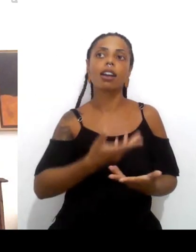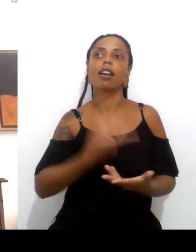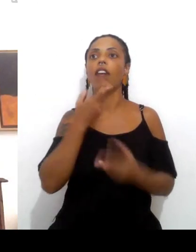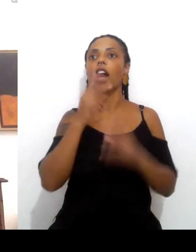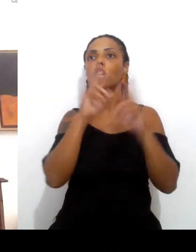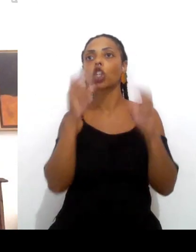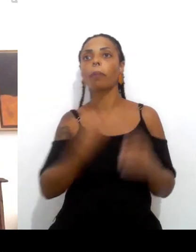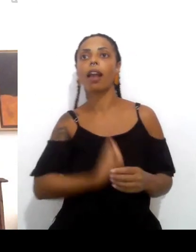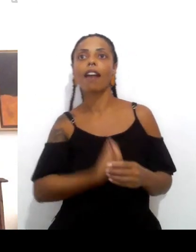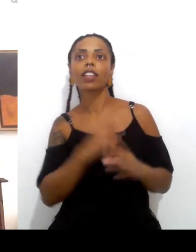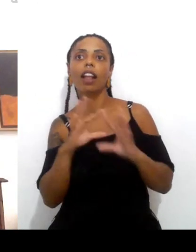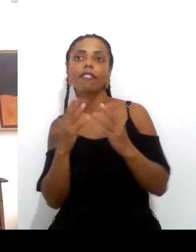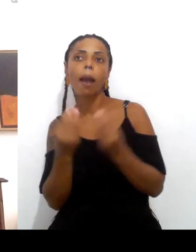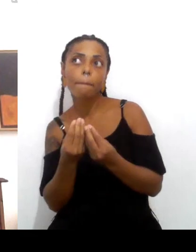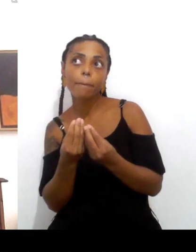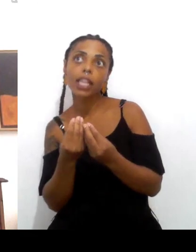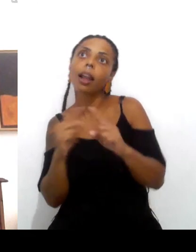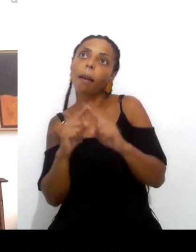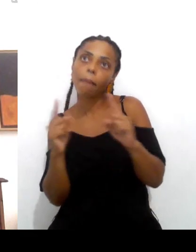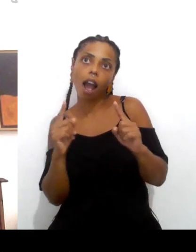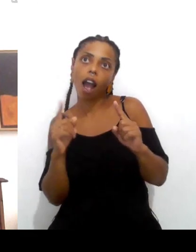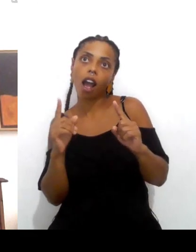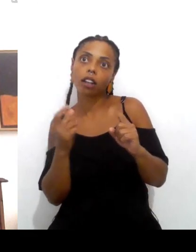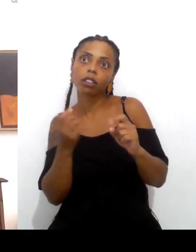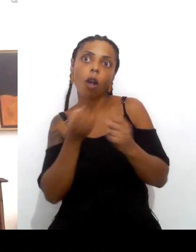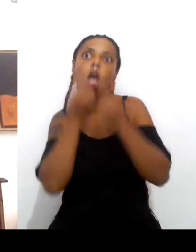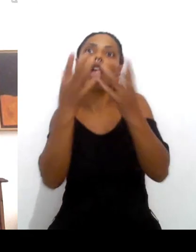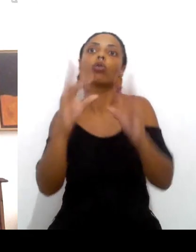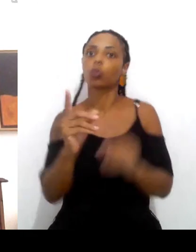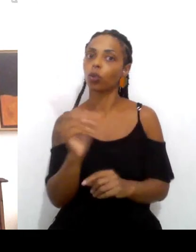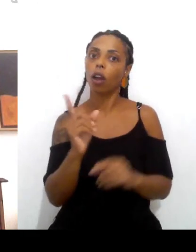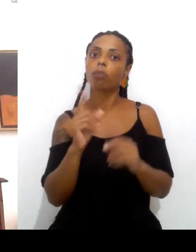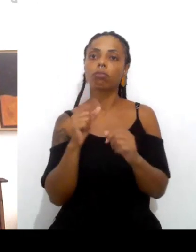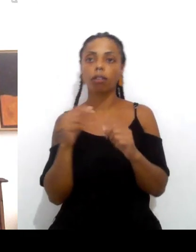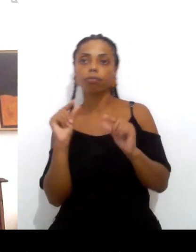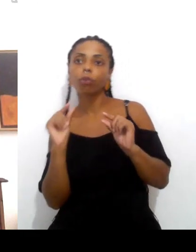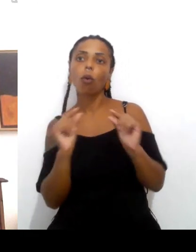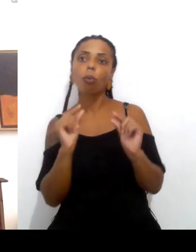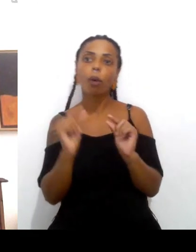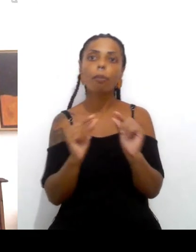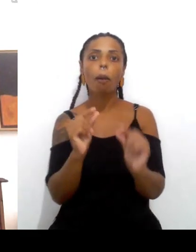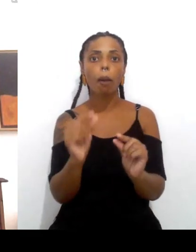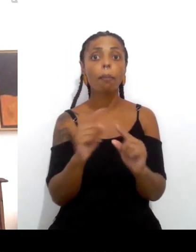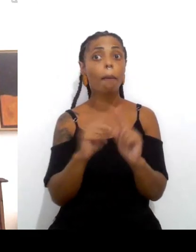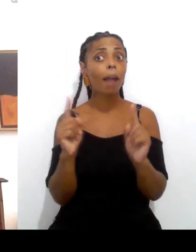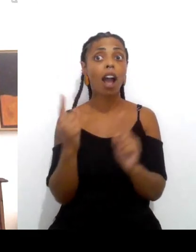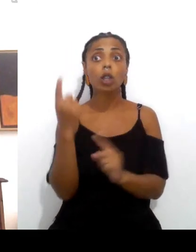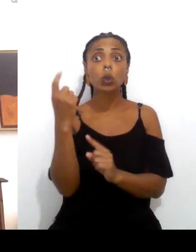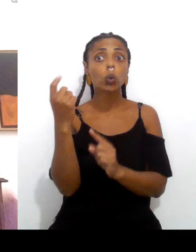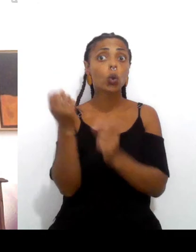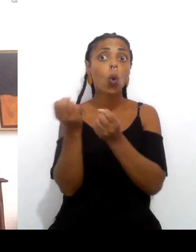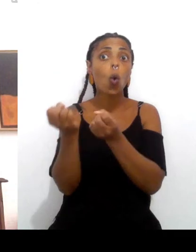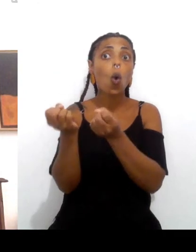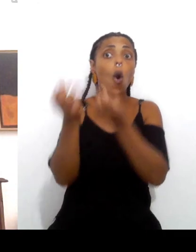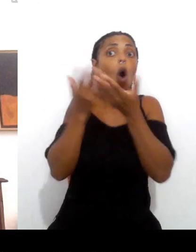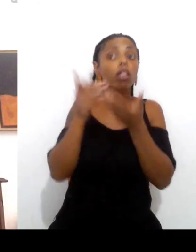familiar até certo ponto mas ele era a única fonte desses fatos para nós